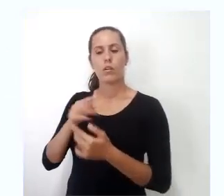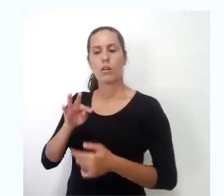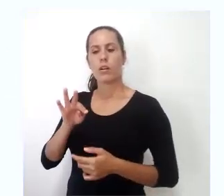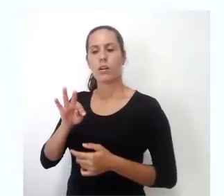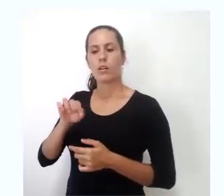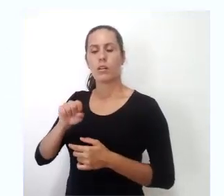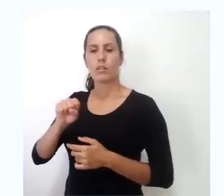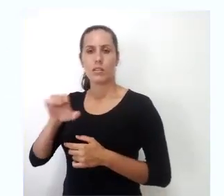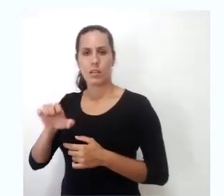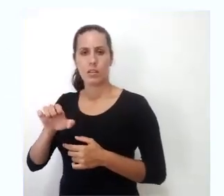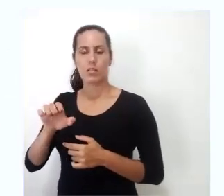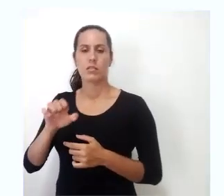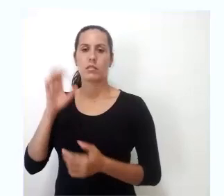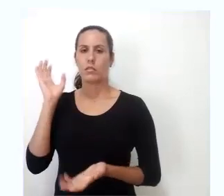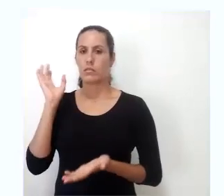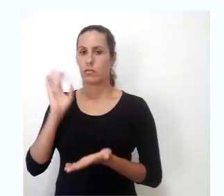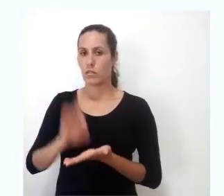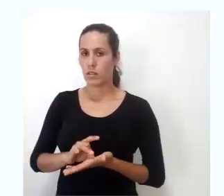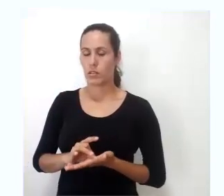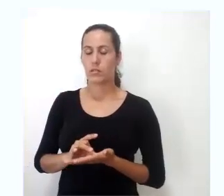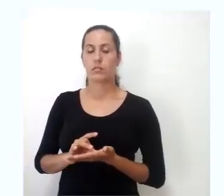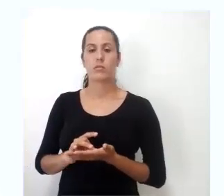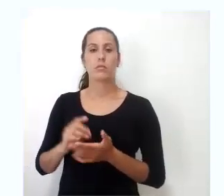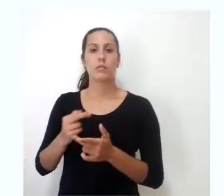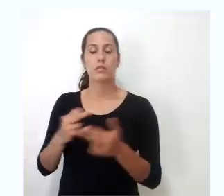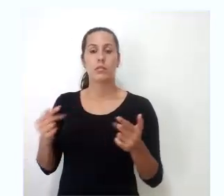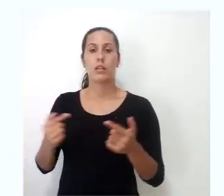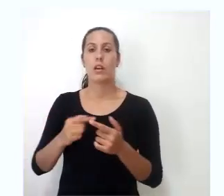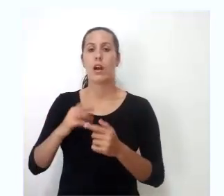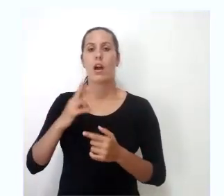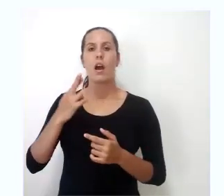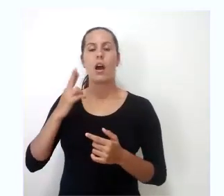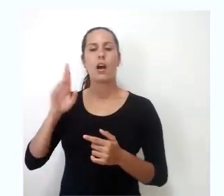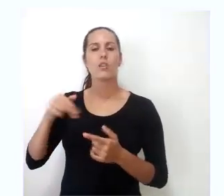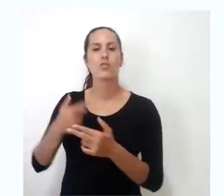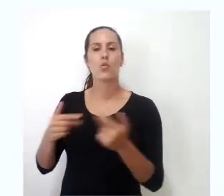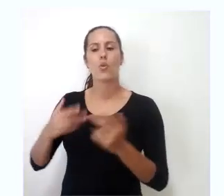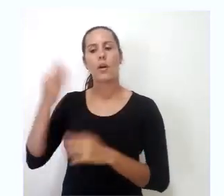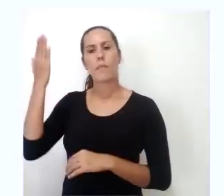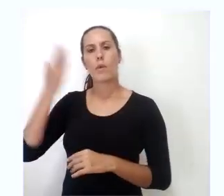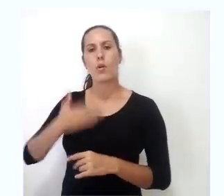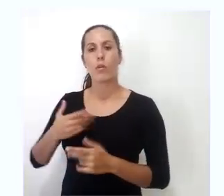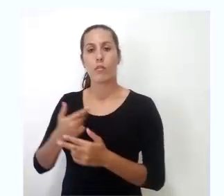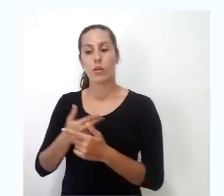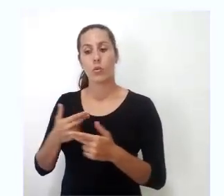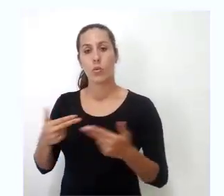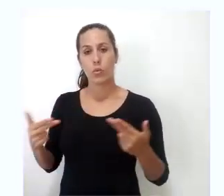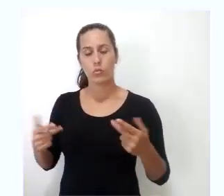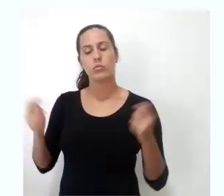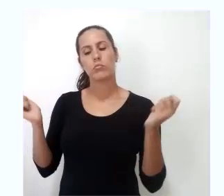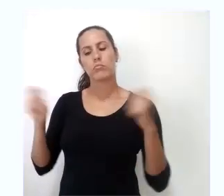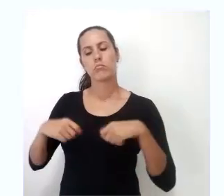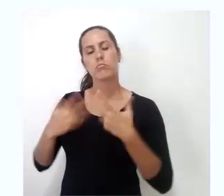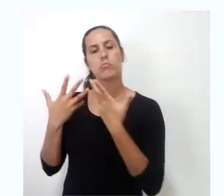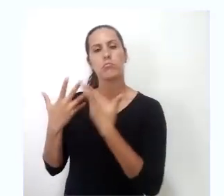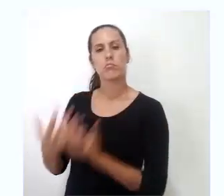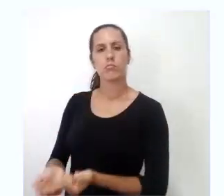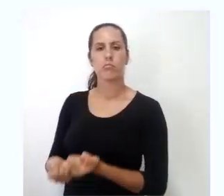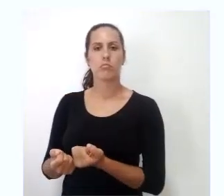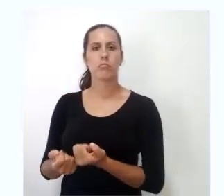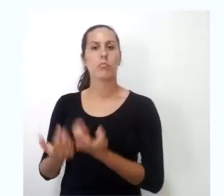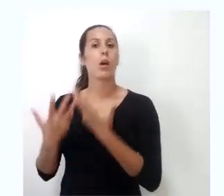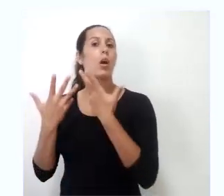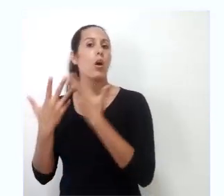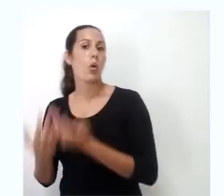uma tese. Veja só, apresentar fatos, ideias, razões, provas, certo? Então